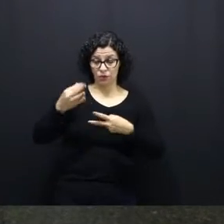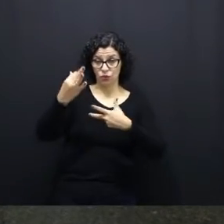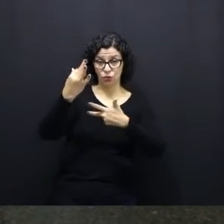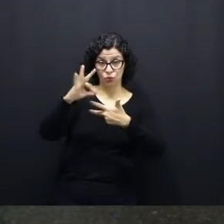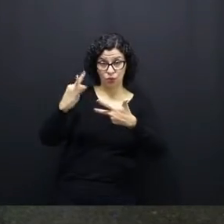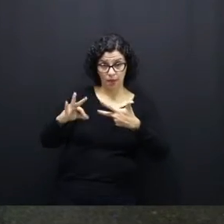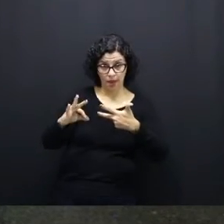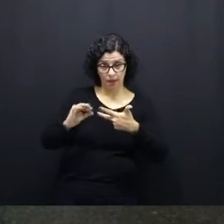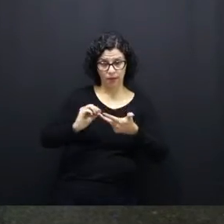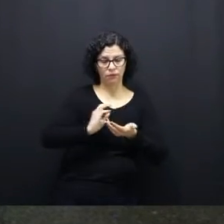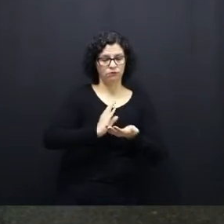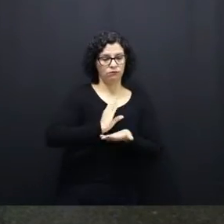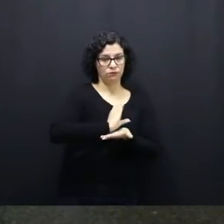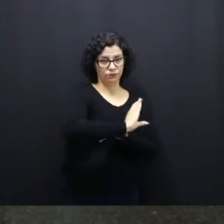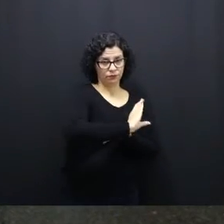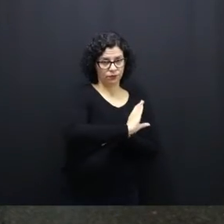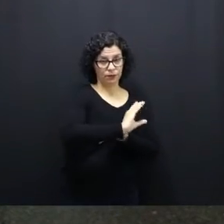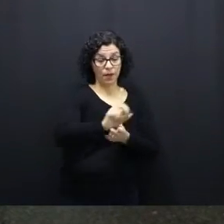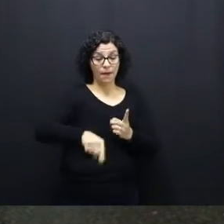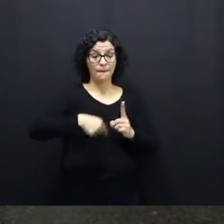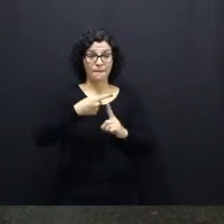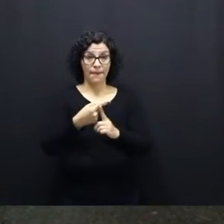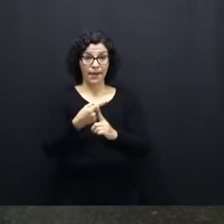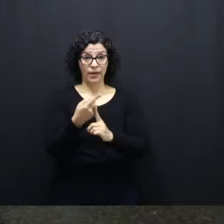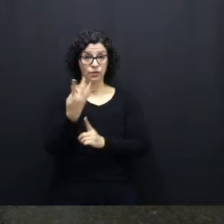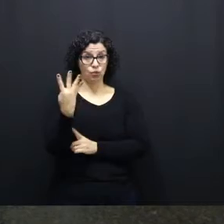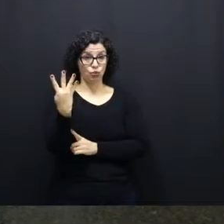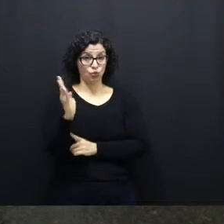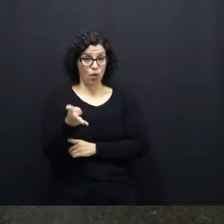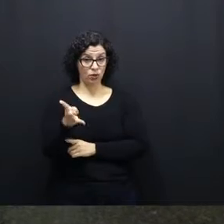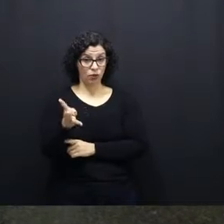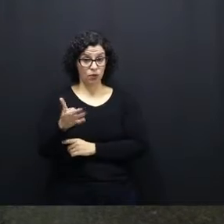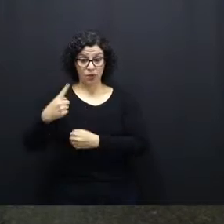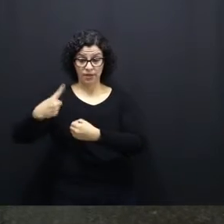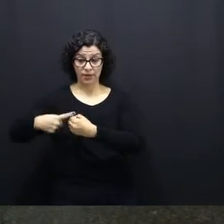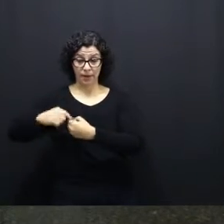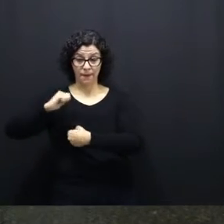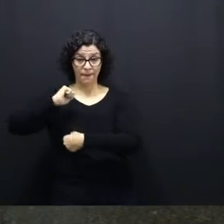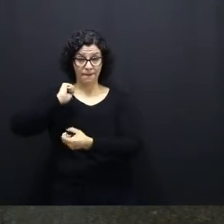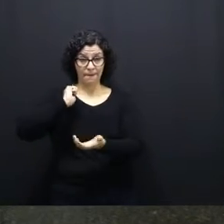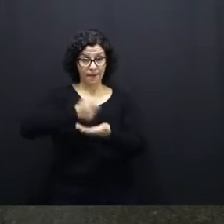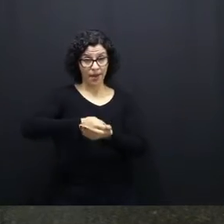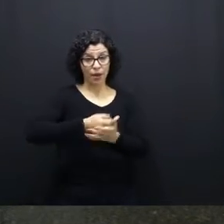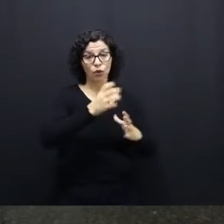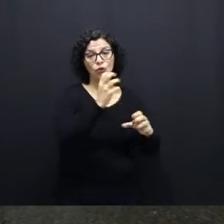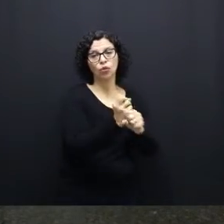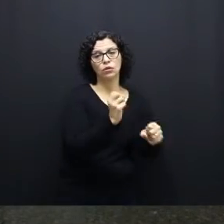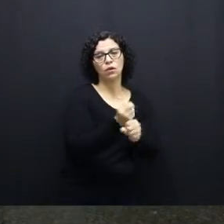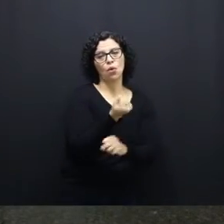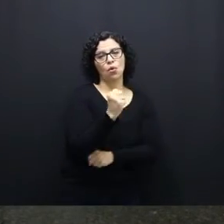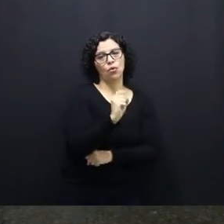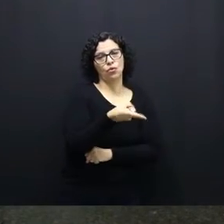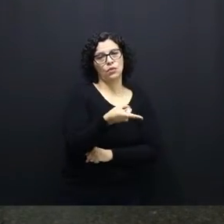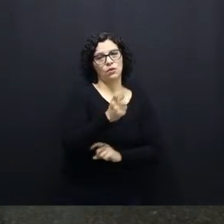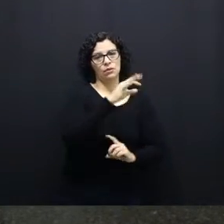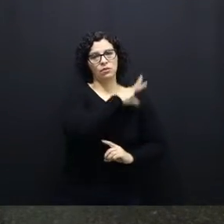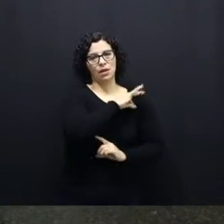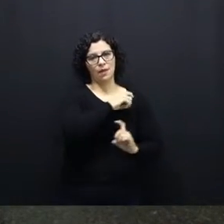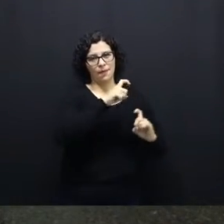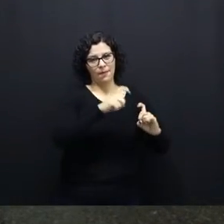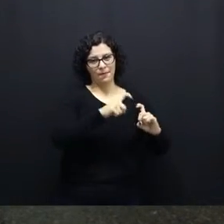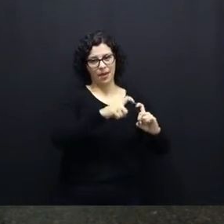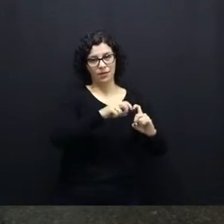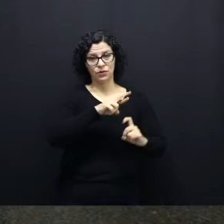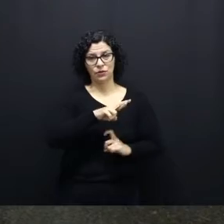faz o porto mais quatro mil reais que o município faz esse médico receberia em média 8 mil reais e e